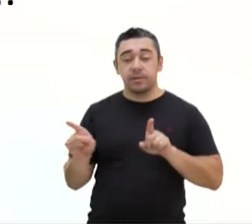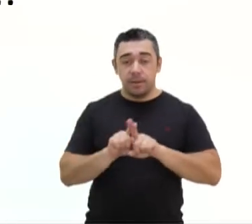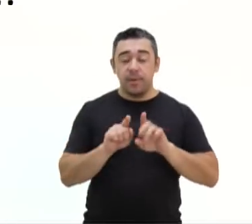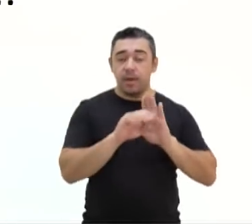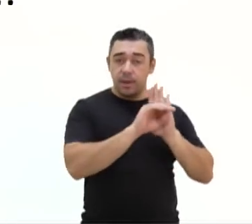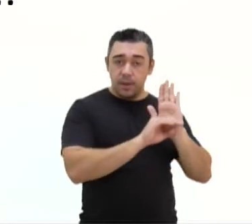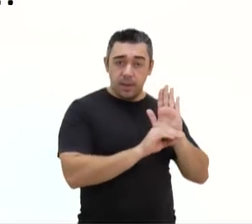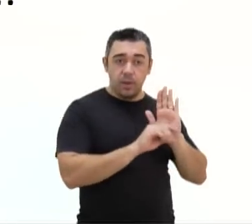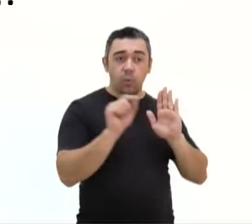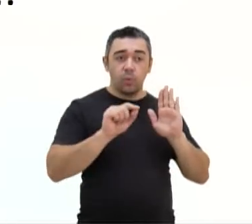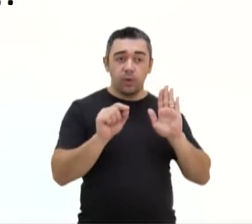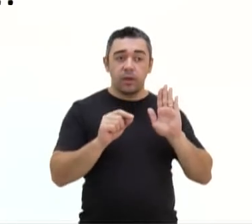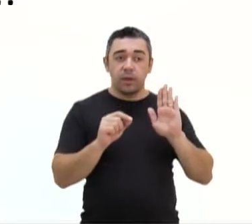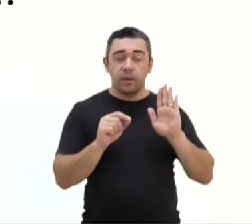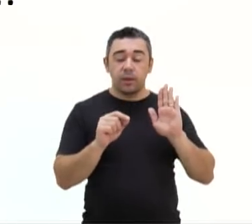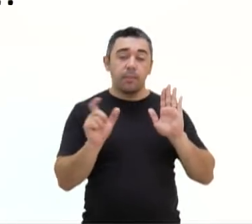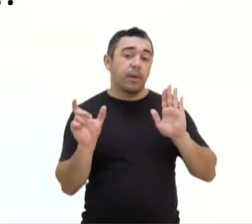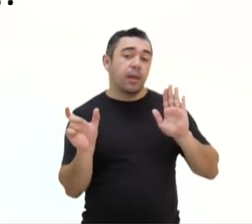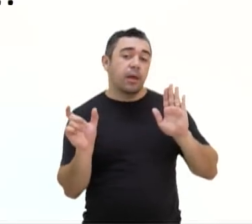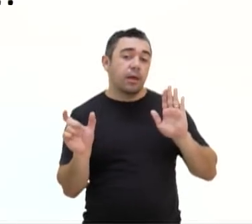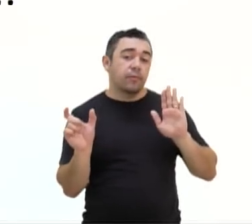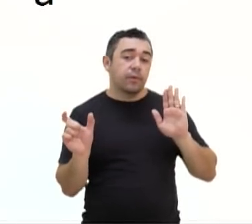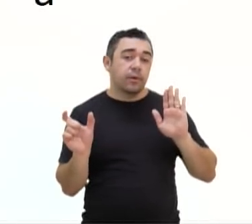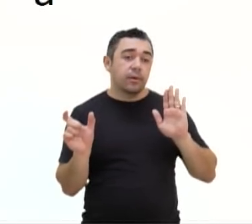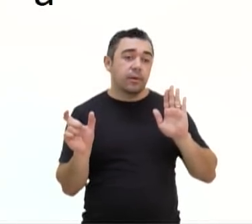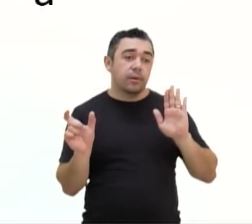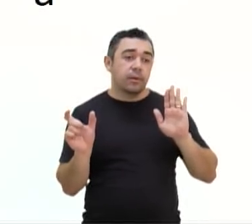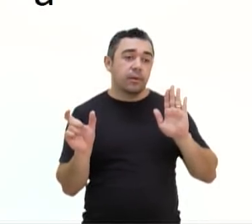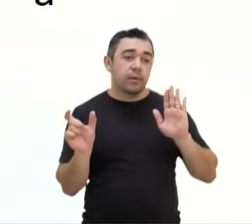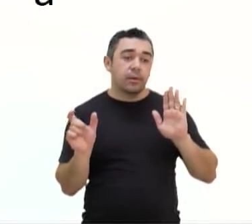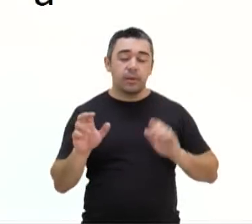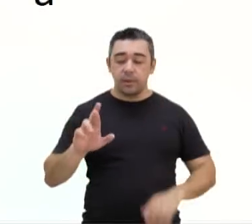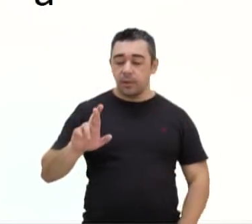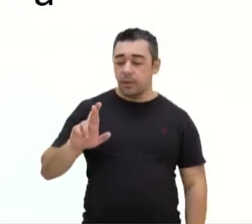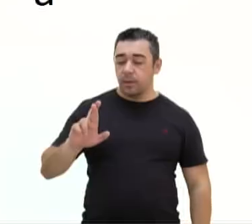vida é... Qual seria essa palavra?